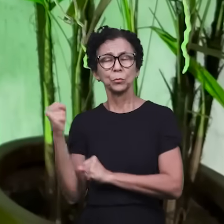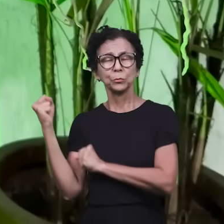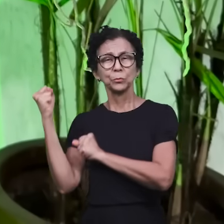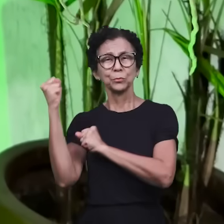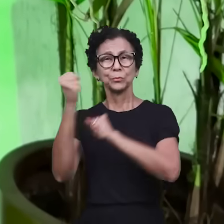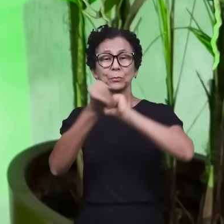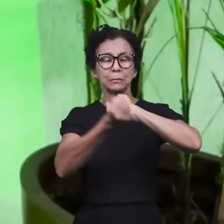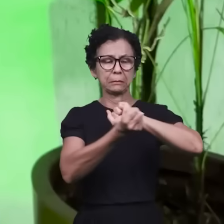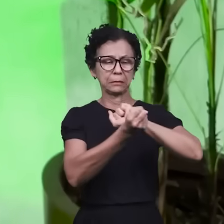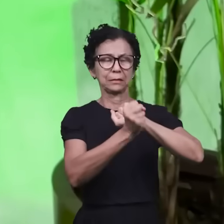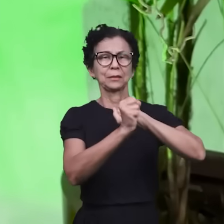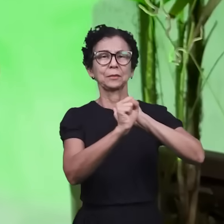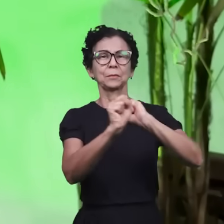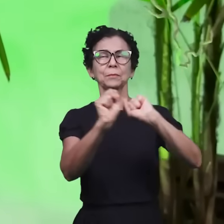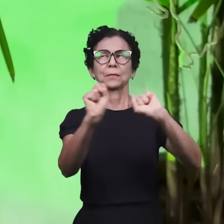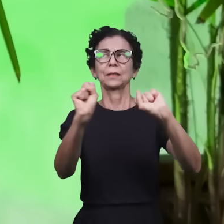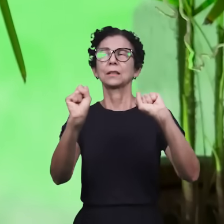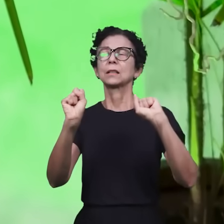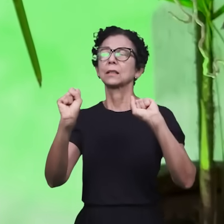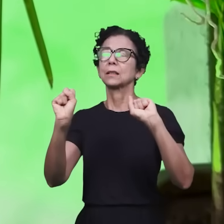libertar.